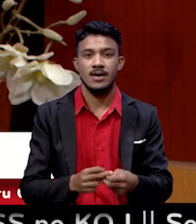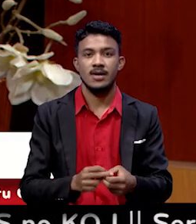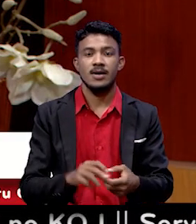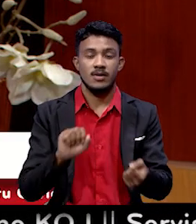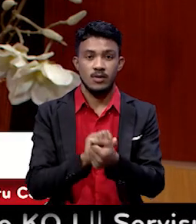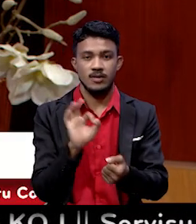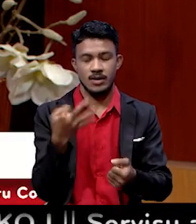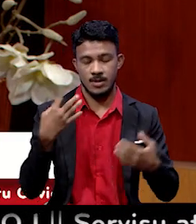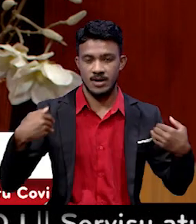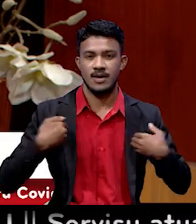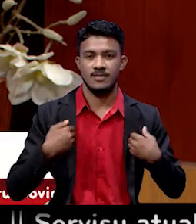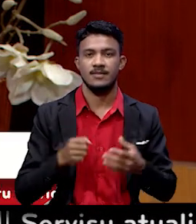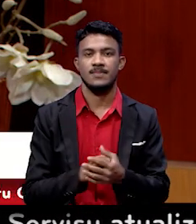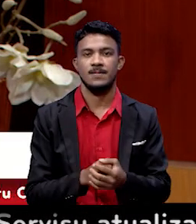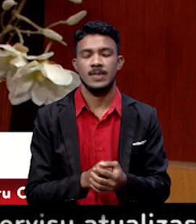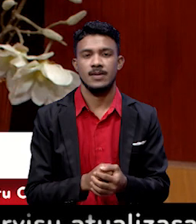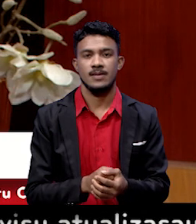bem acumulada.